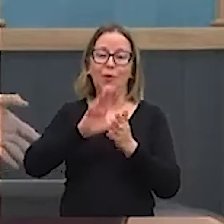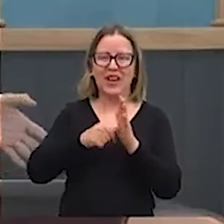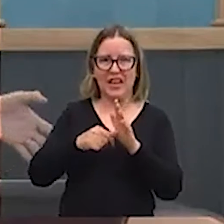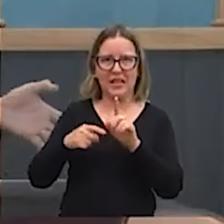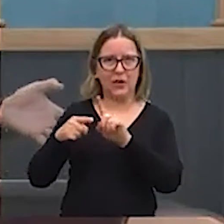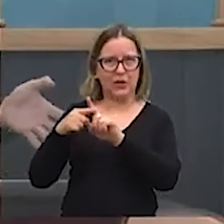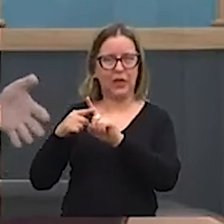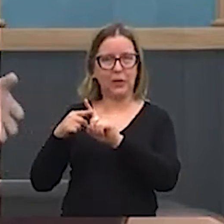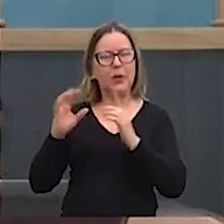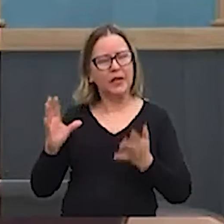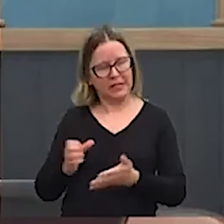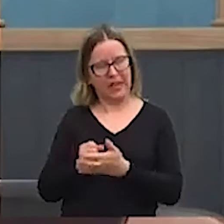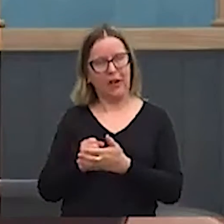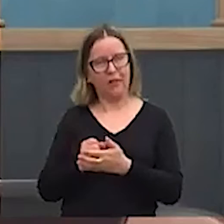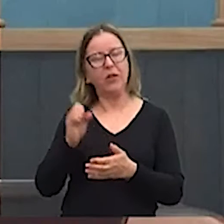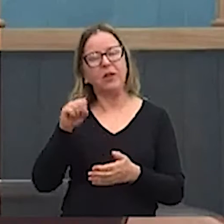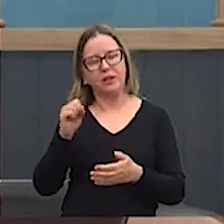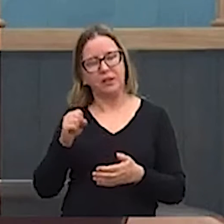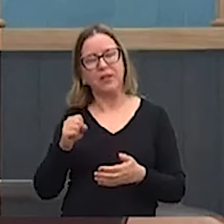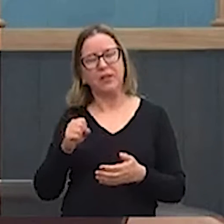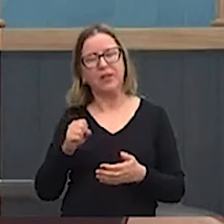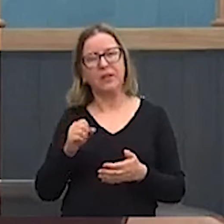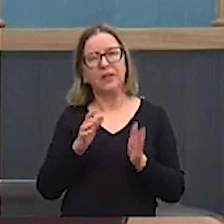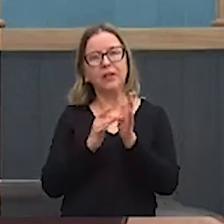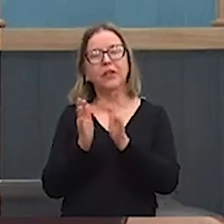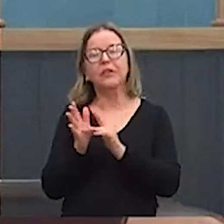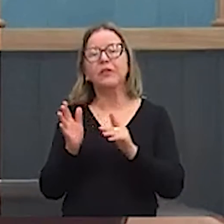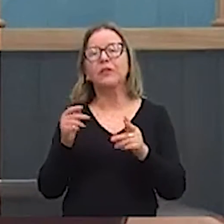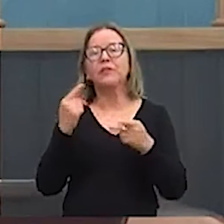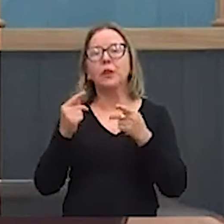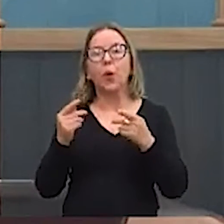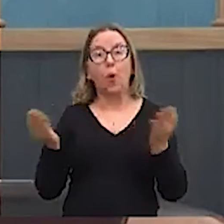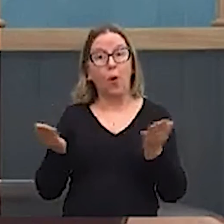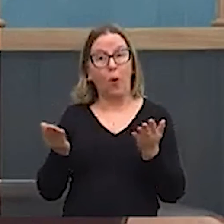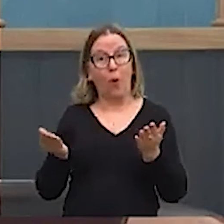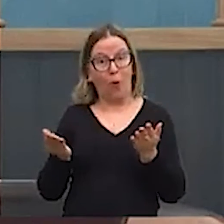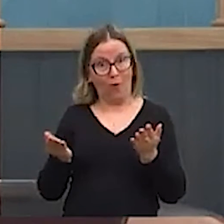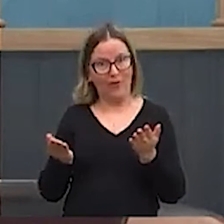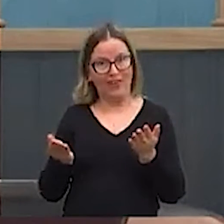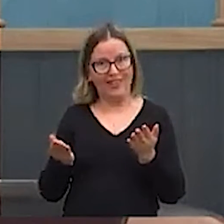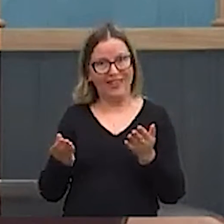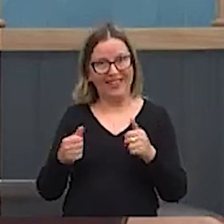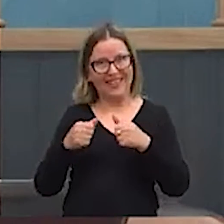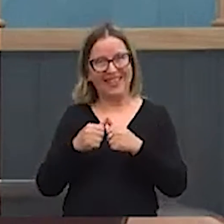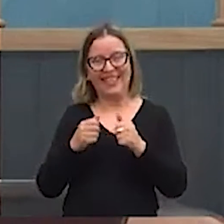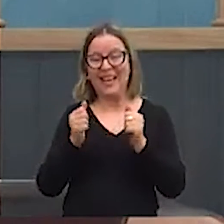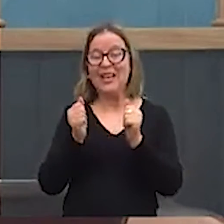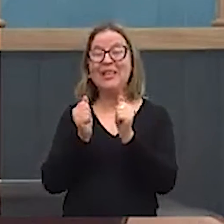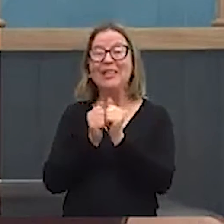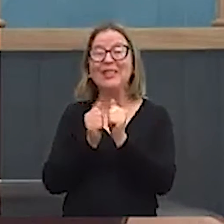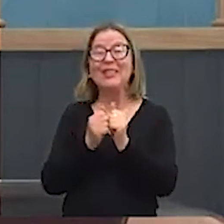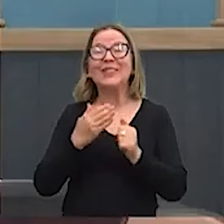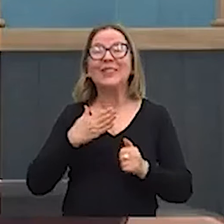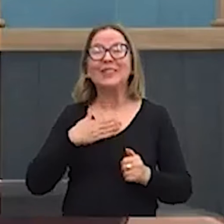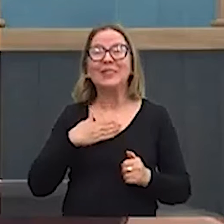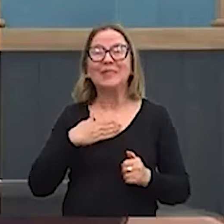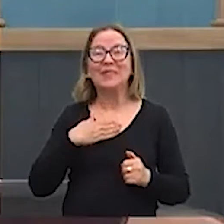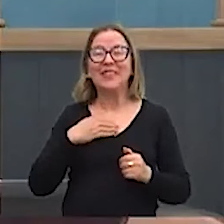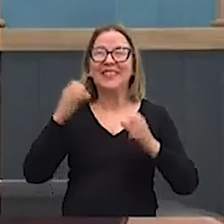Sim. Jesus disse o quê? Hoje mesmo estarás comigo no paraíso.